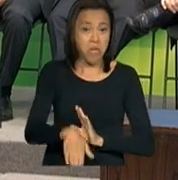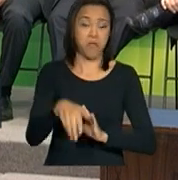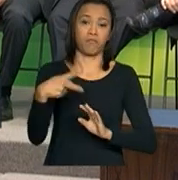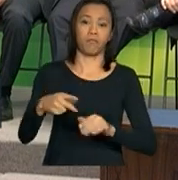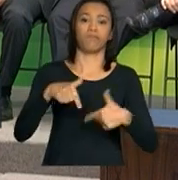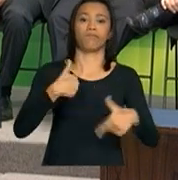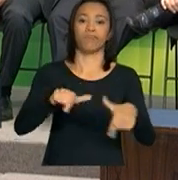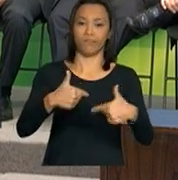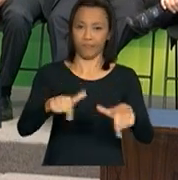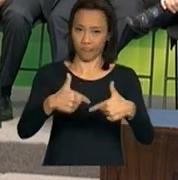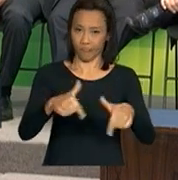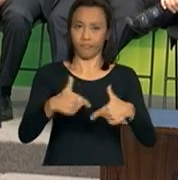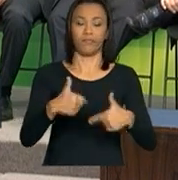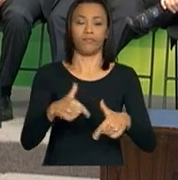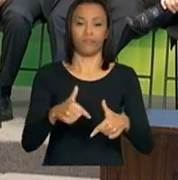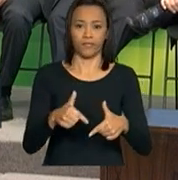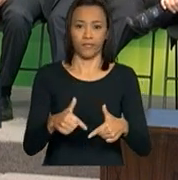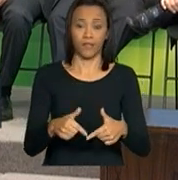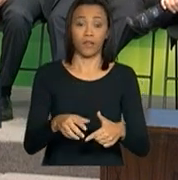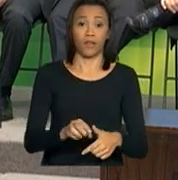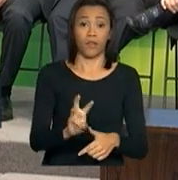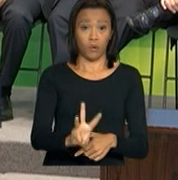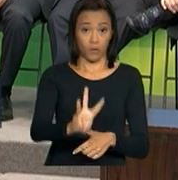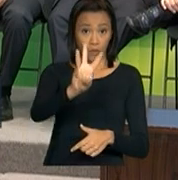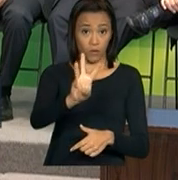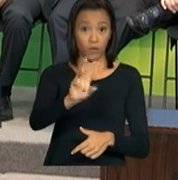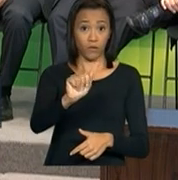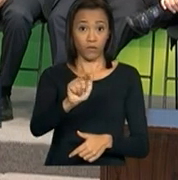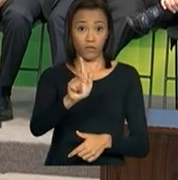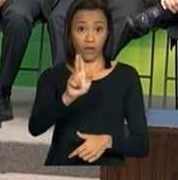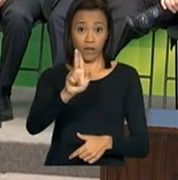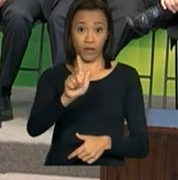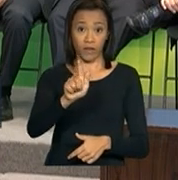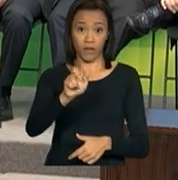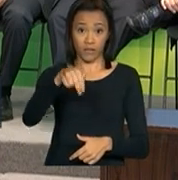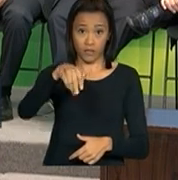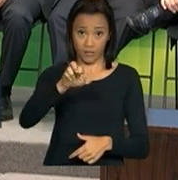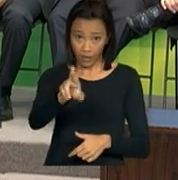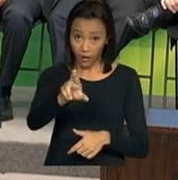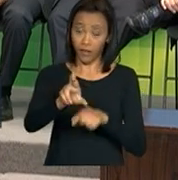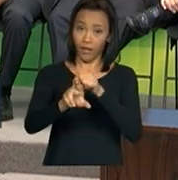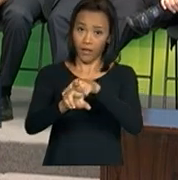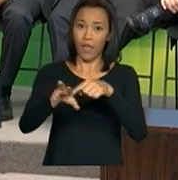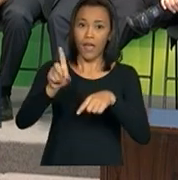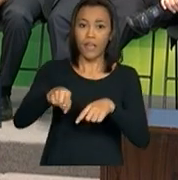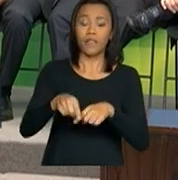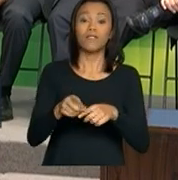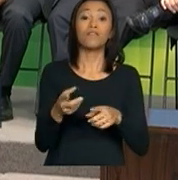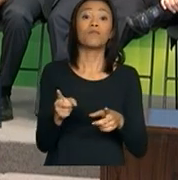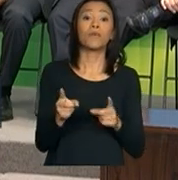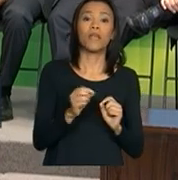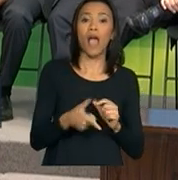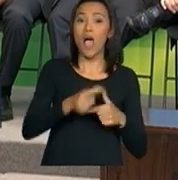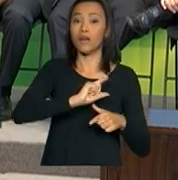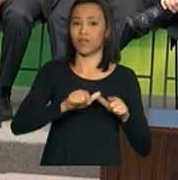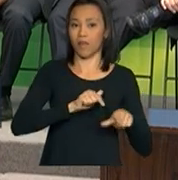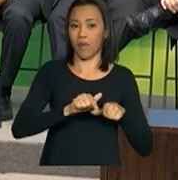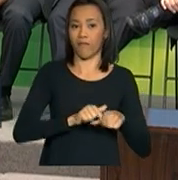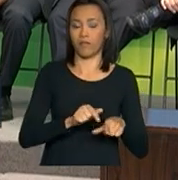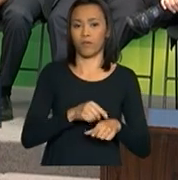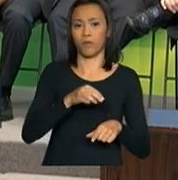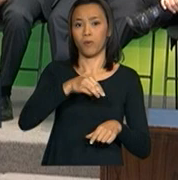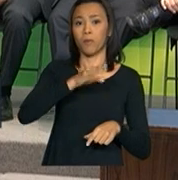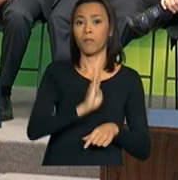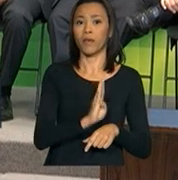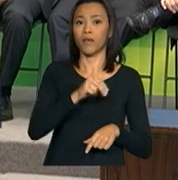atribuições o Wagner vem do BNDS e volta para a